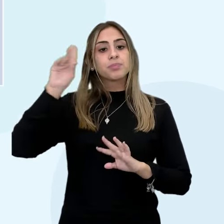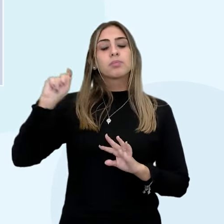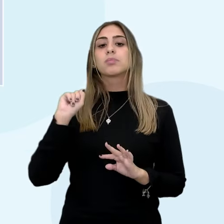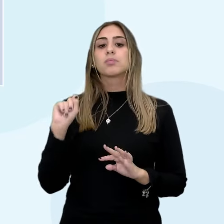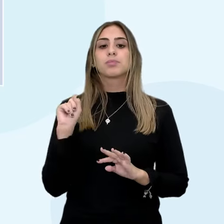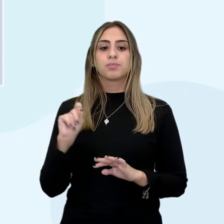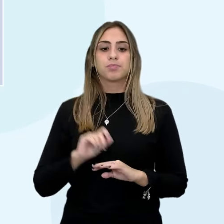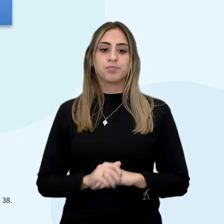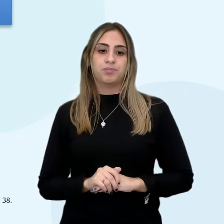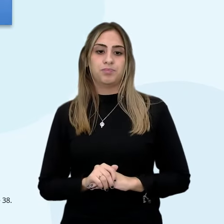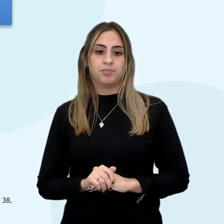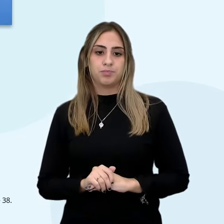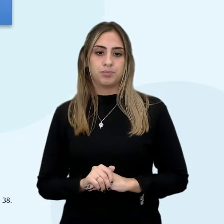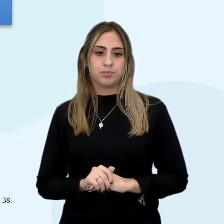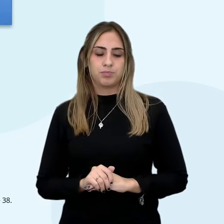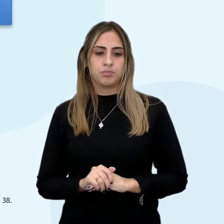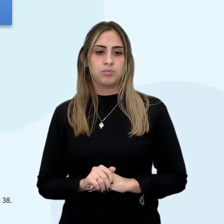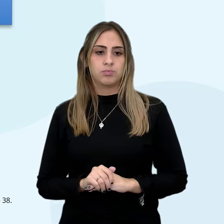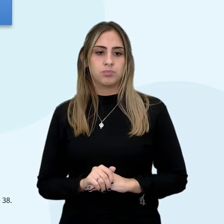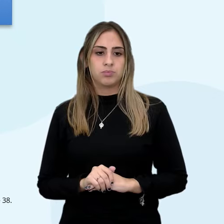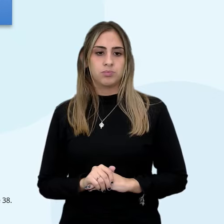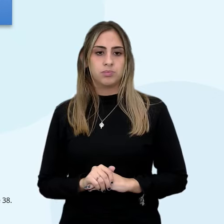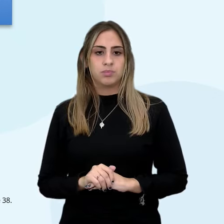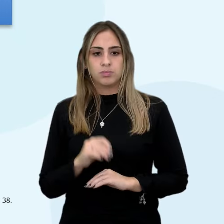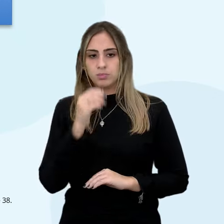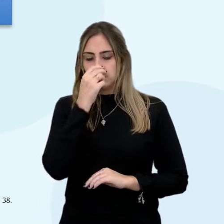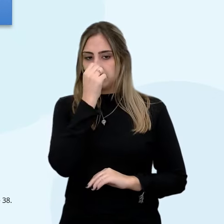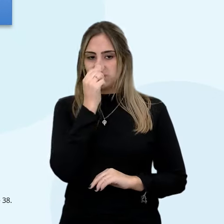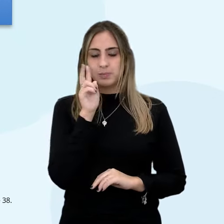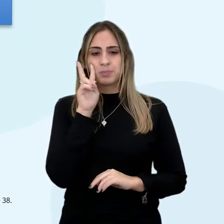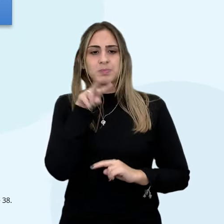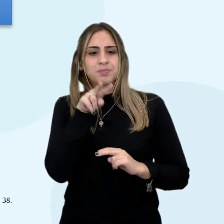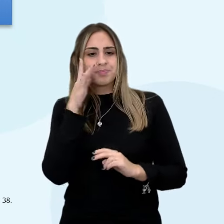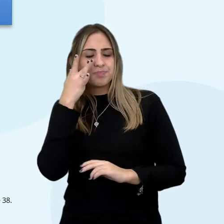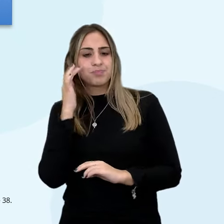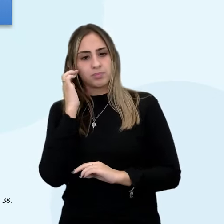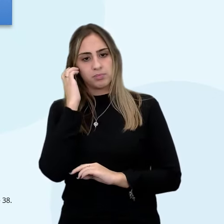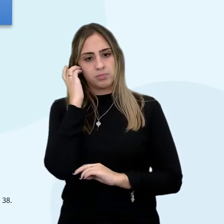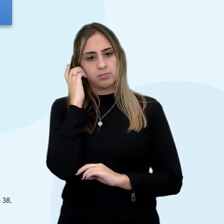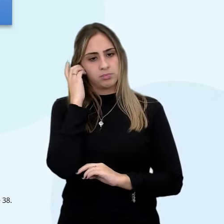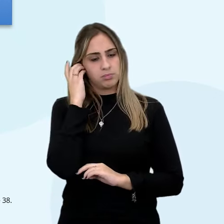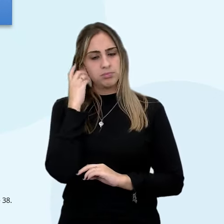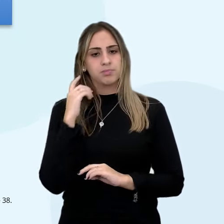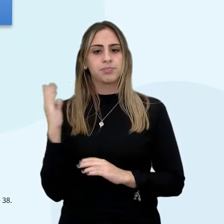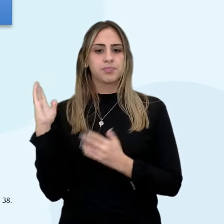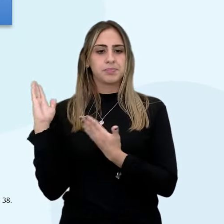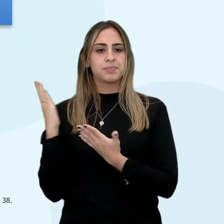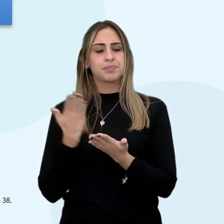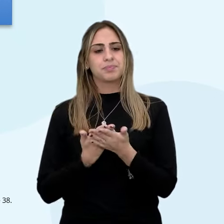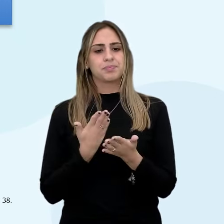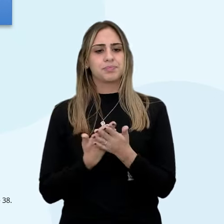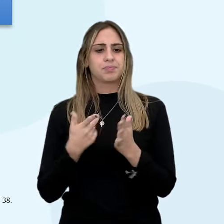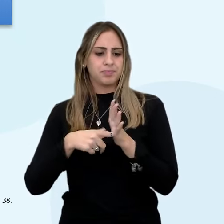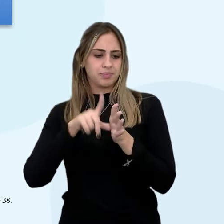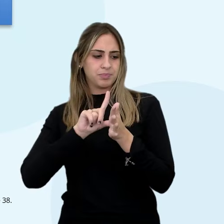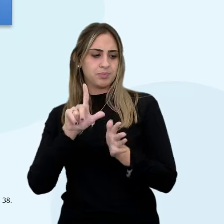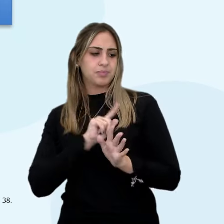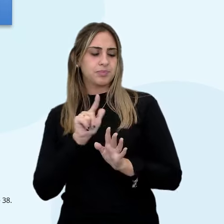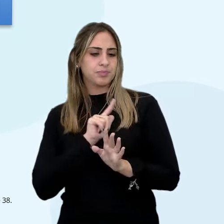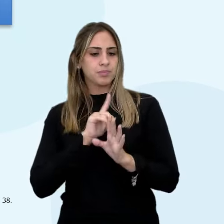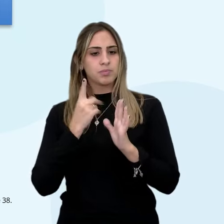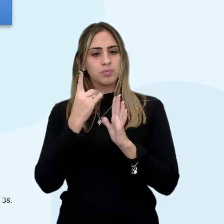visual e sonora e olha a franja não tem mais atividade Olha só então na aula anterior nós tivemos uma